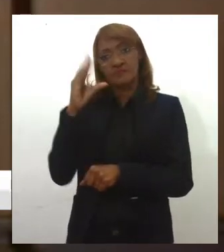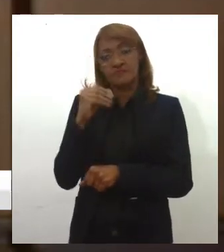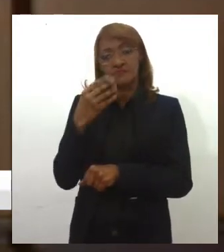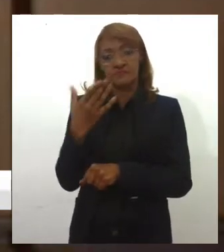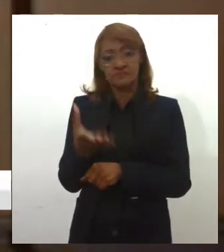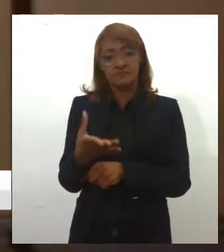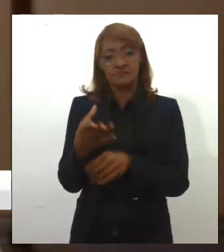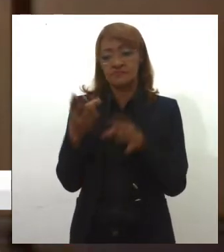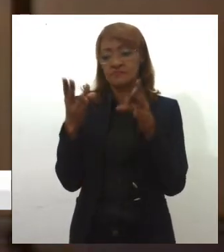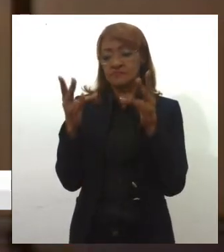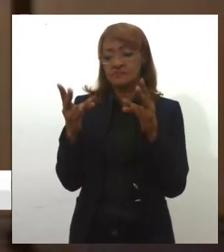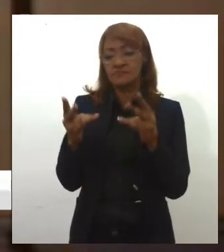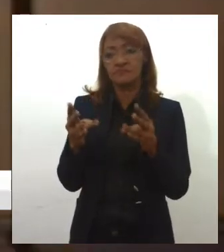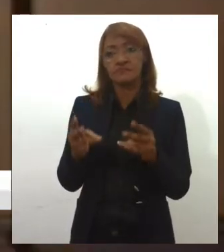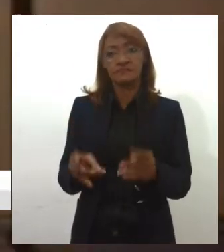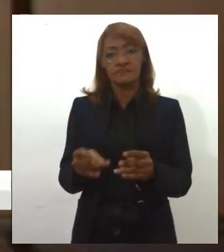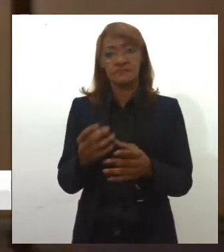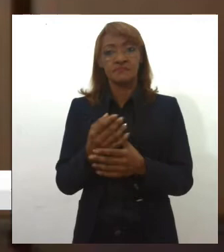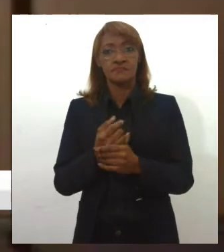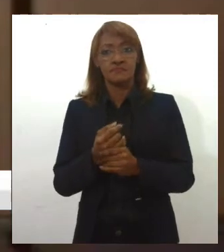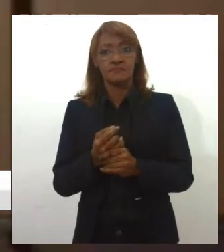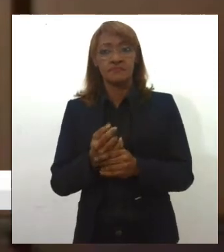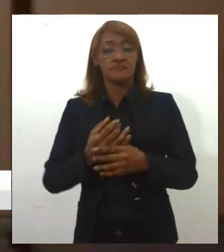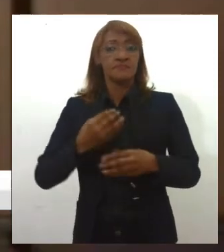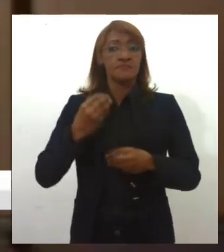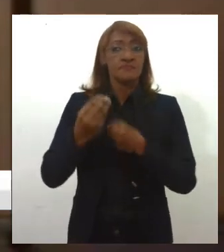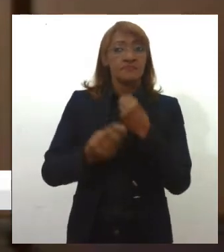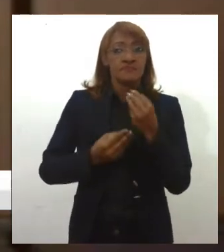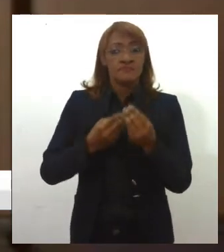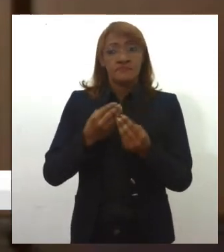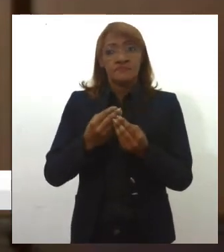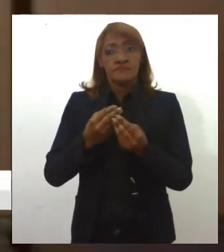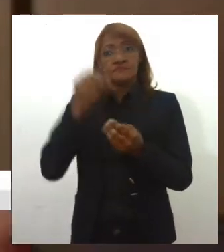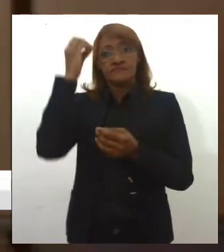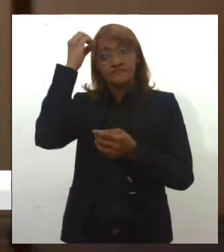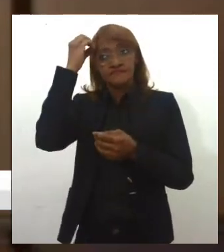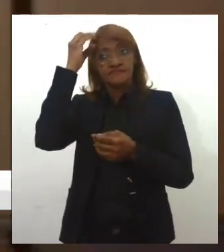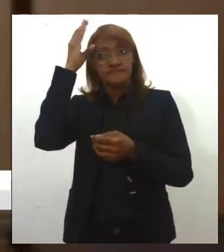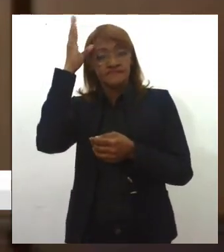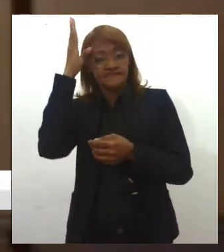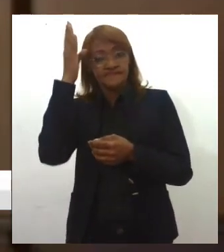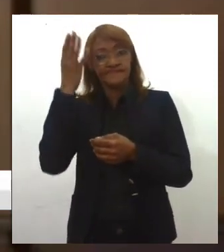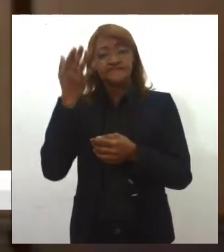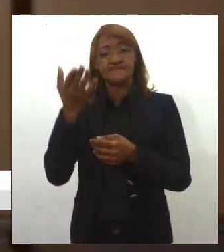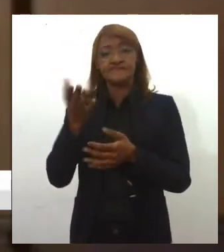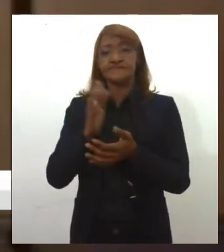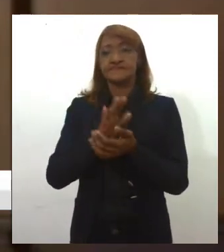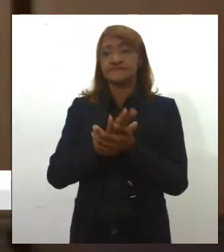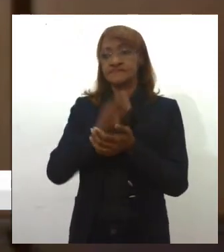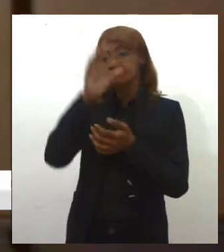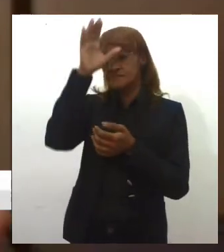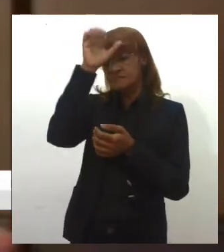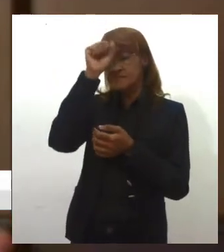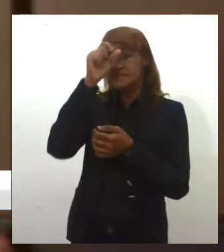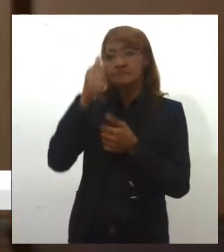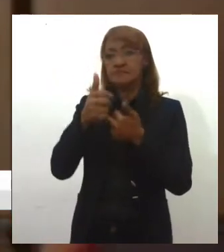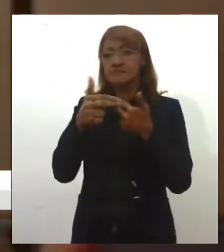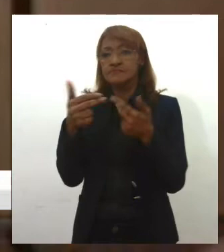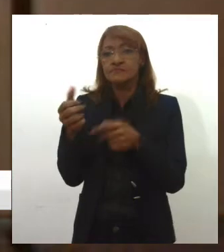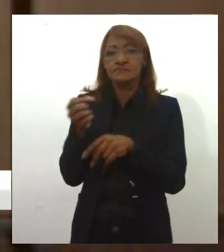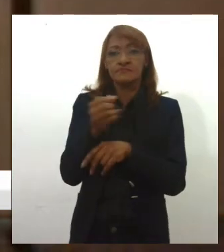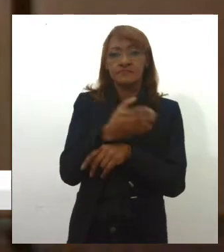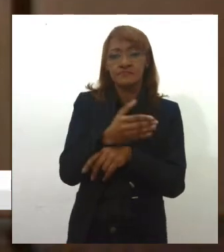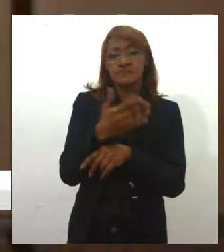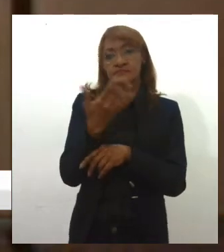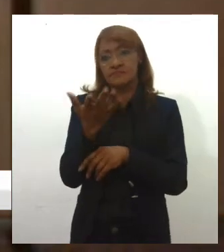descrevendo como se desenvolveu a sua aprendizagem, o que é que ele aprendeu de novo,